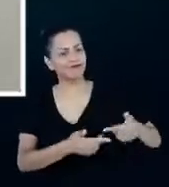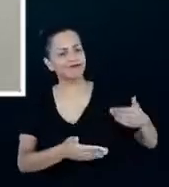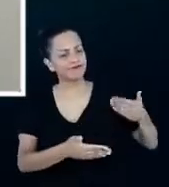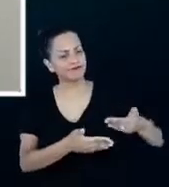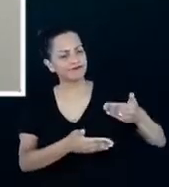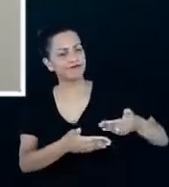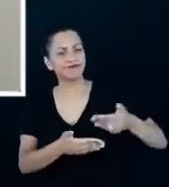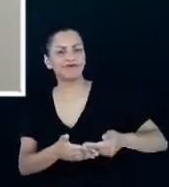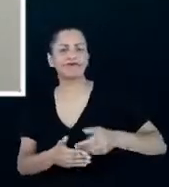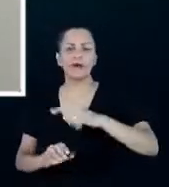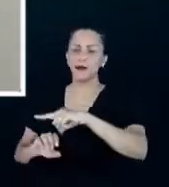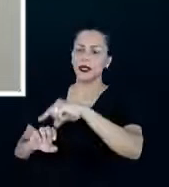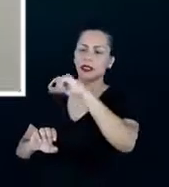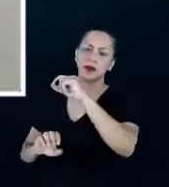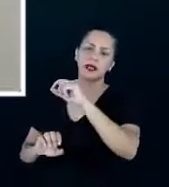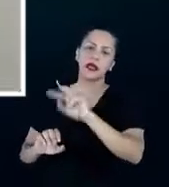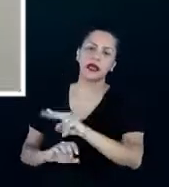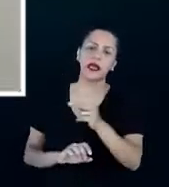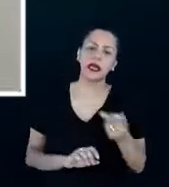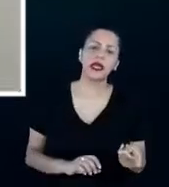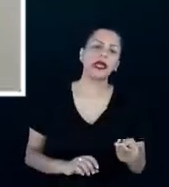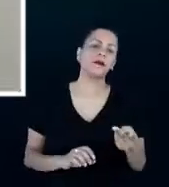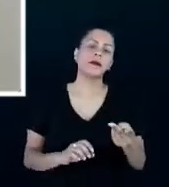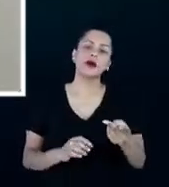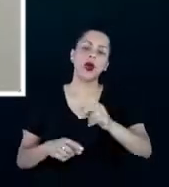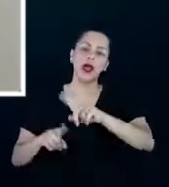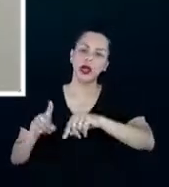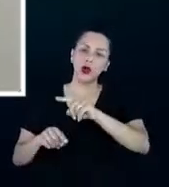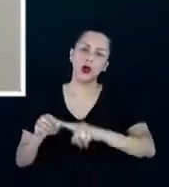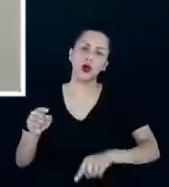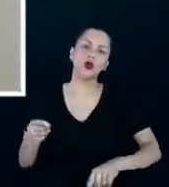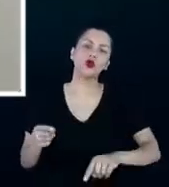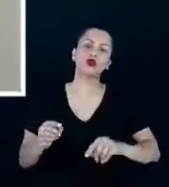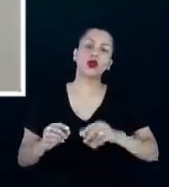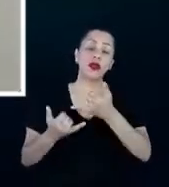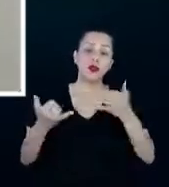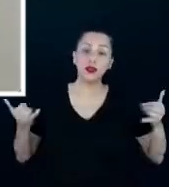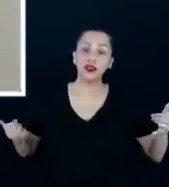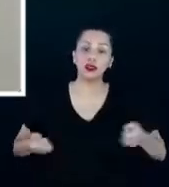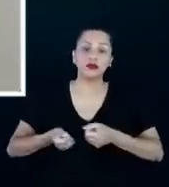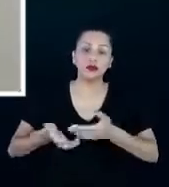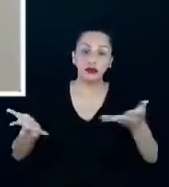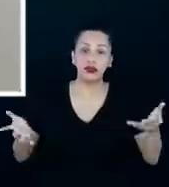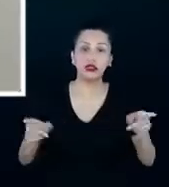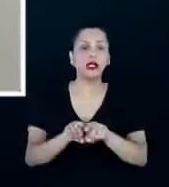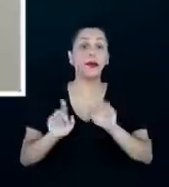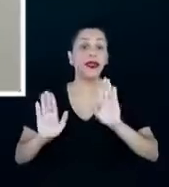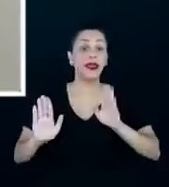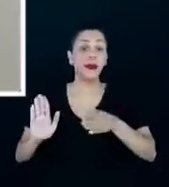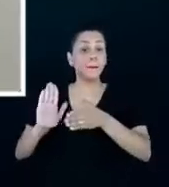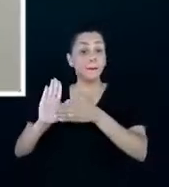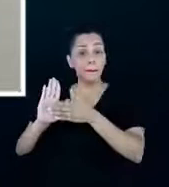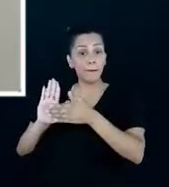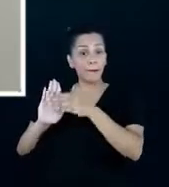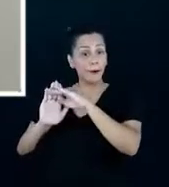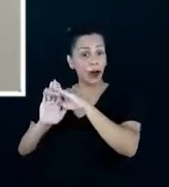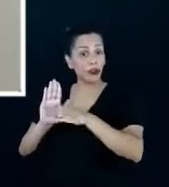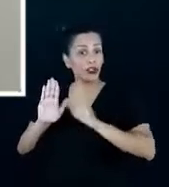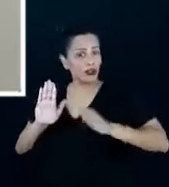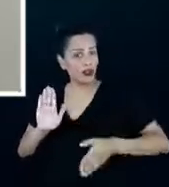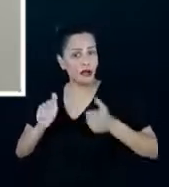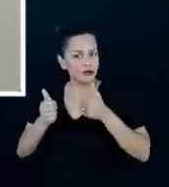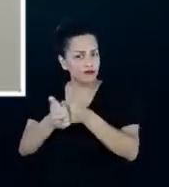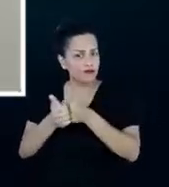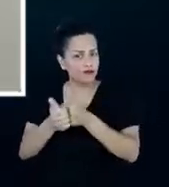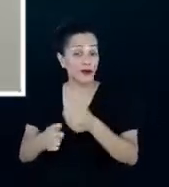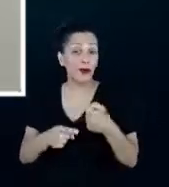empreendimentos híbridos, recursos energéticos distribuídos, armazenamento, porque isso é uma pauta que a gente tem acompanhado muito para e passo, porque é a realidade da modernização do